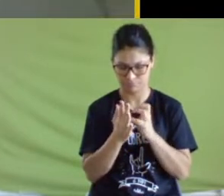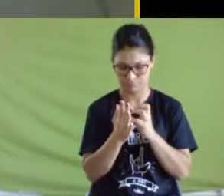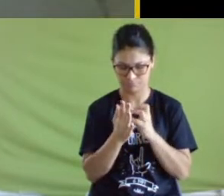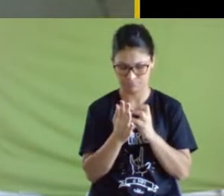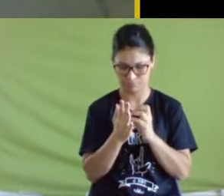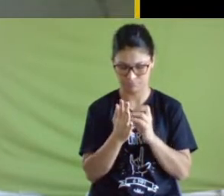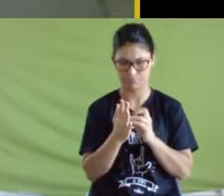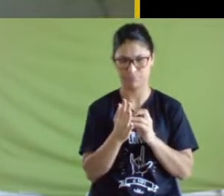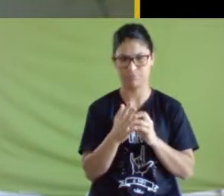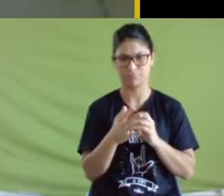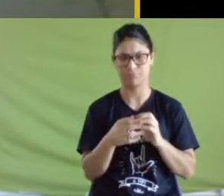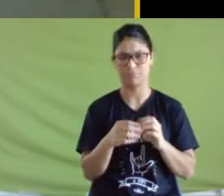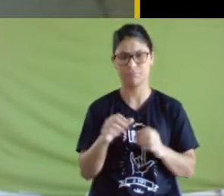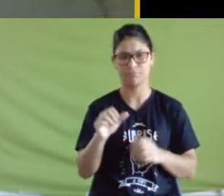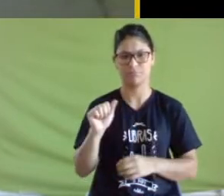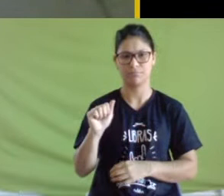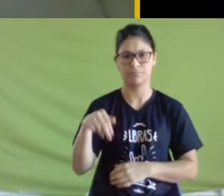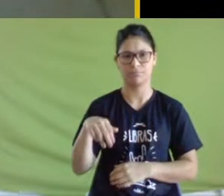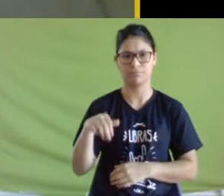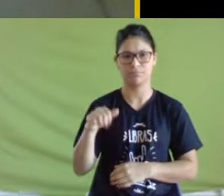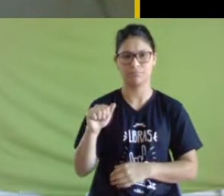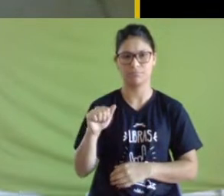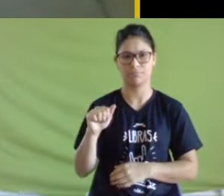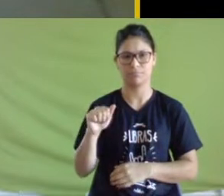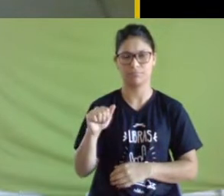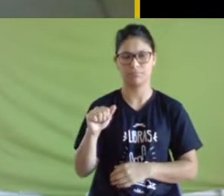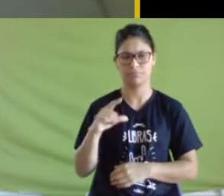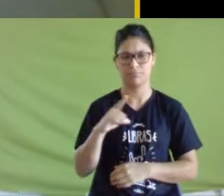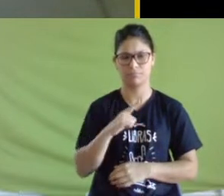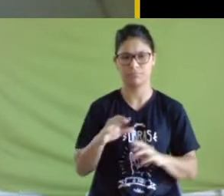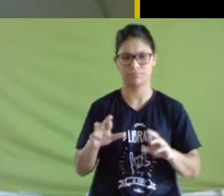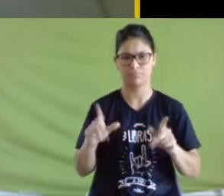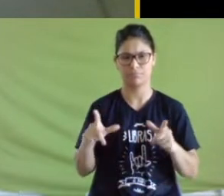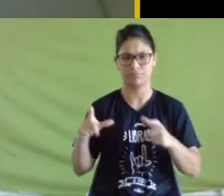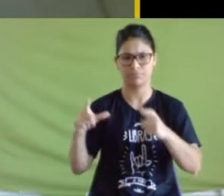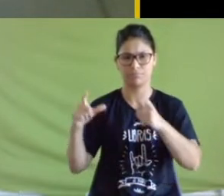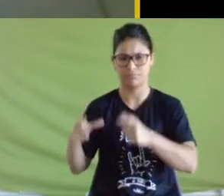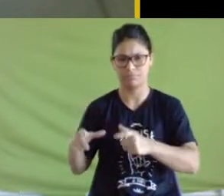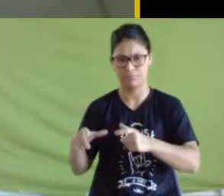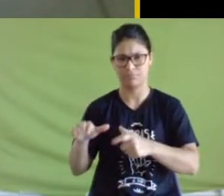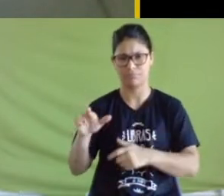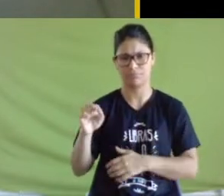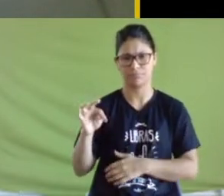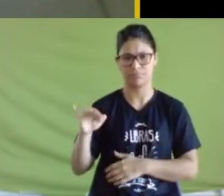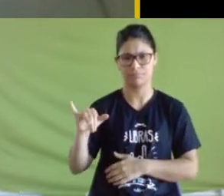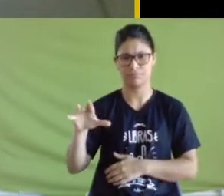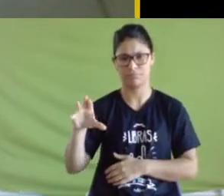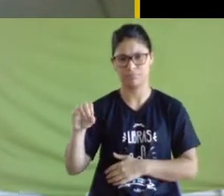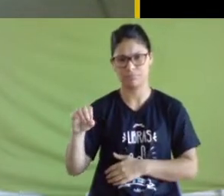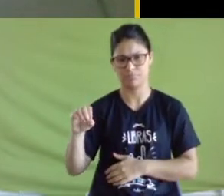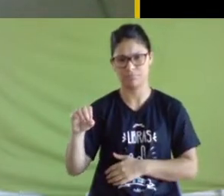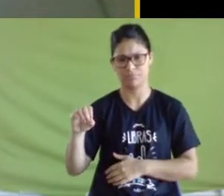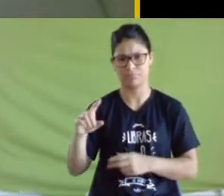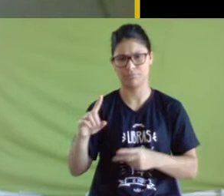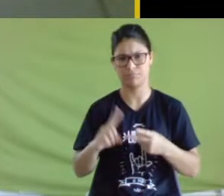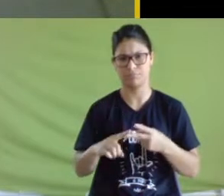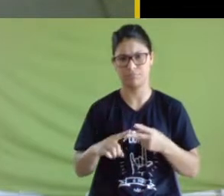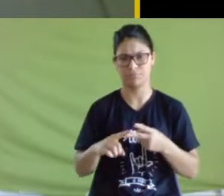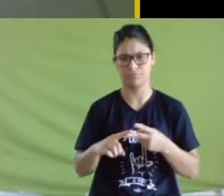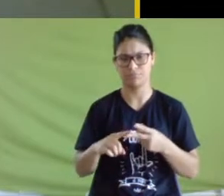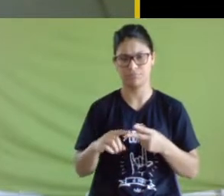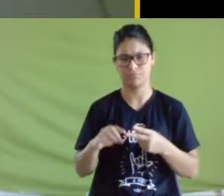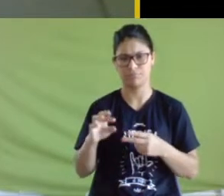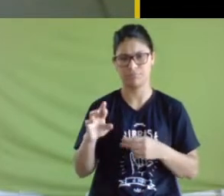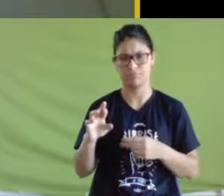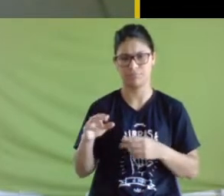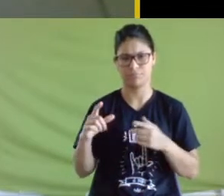Paula perguntou o seguinte: há uma diferença entre lugares retóricos e os lugares comuns? E o Edelberto